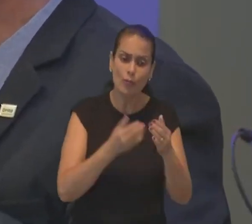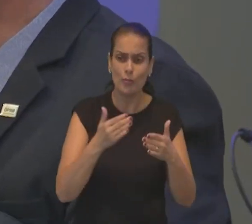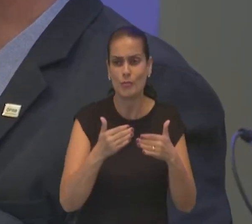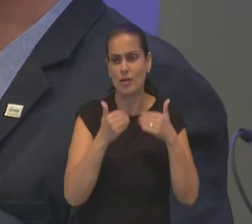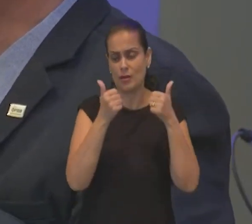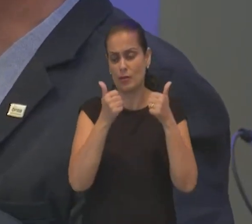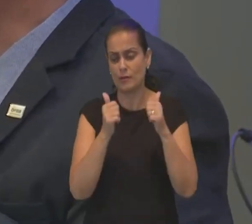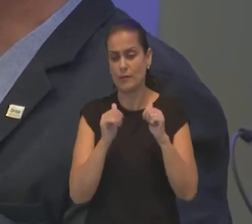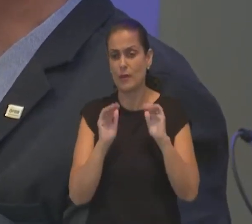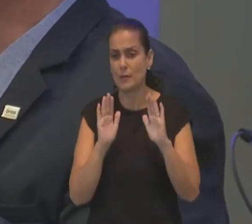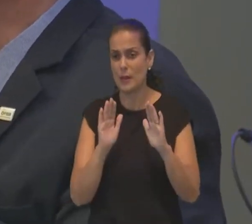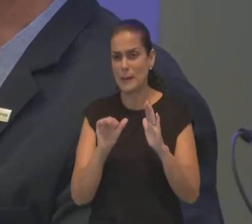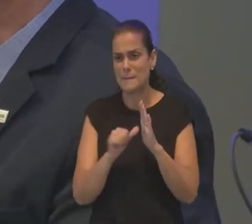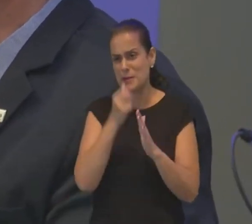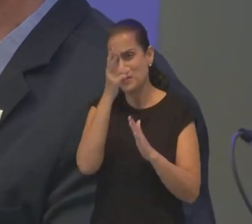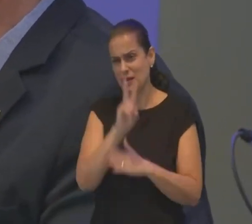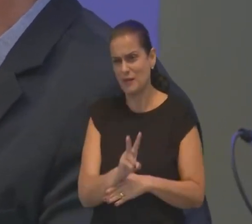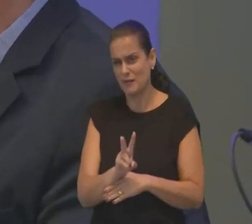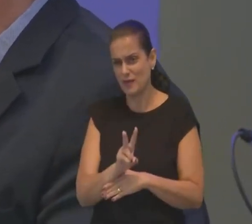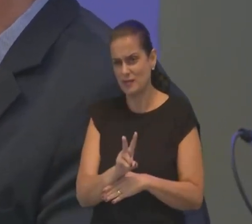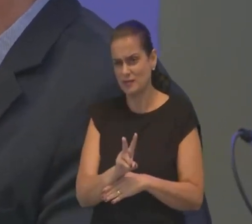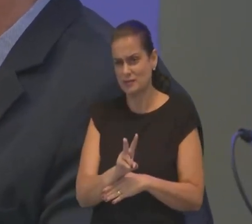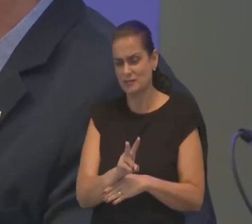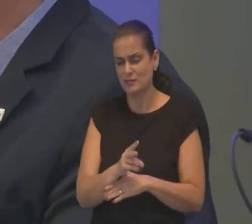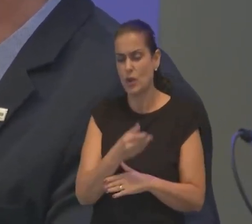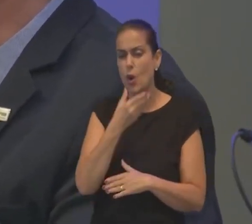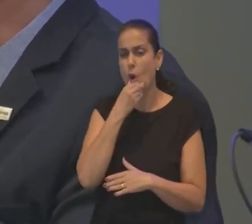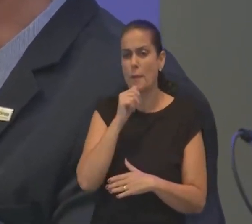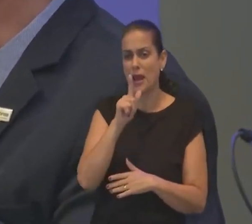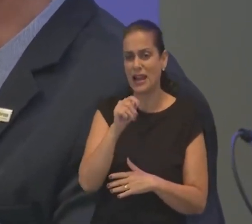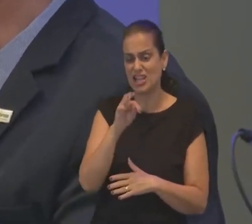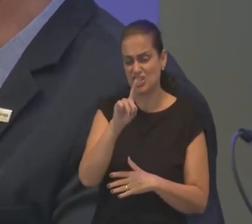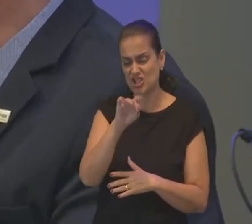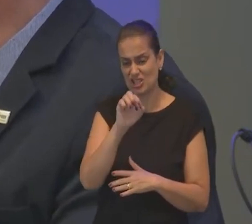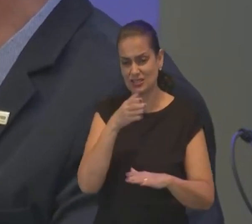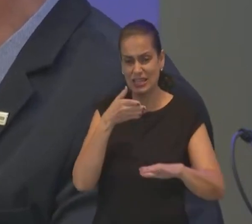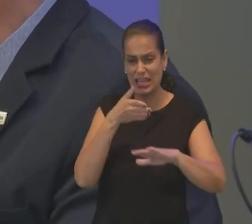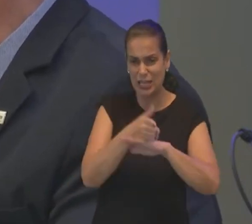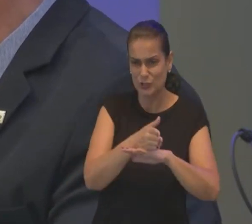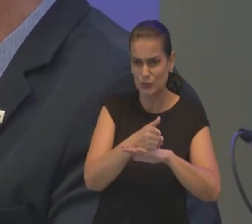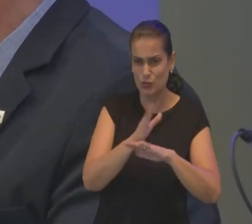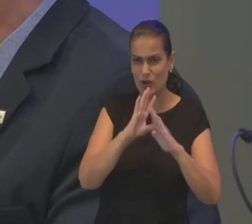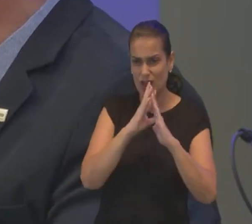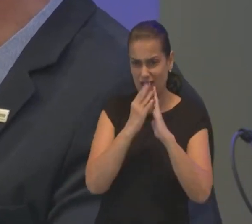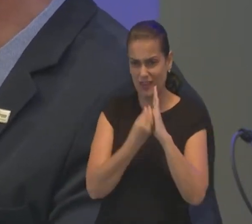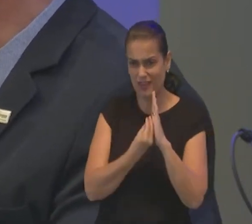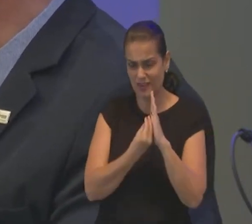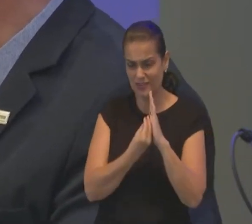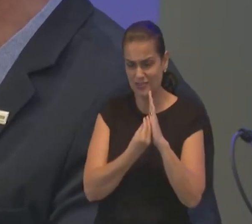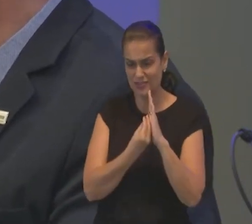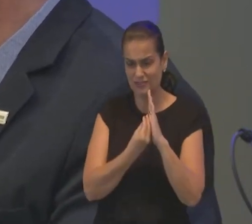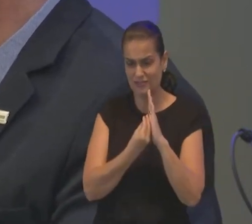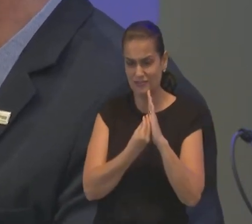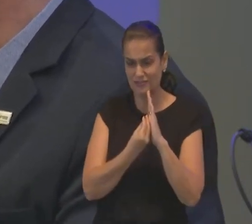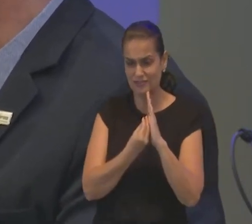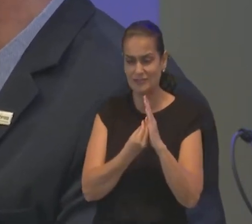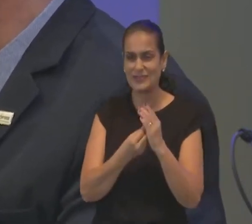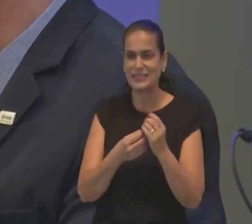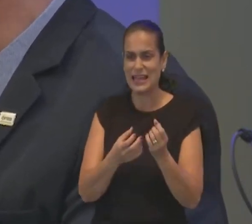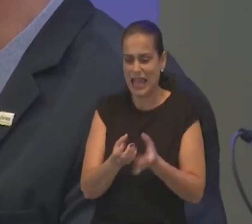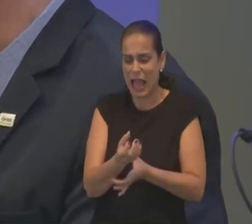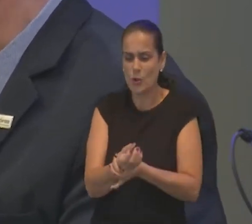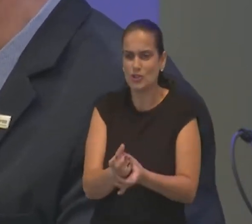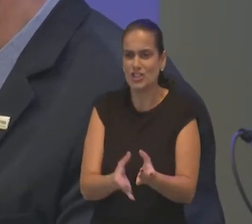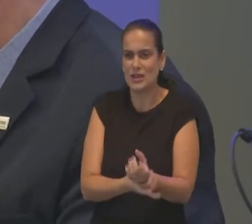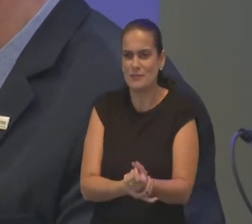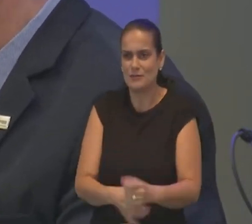Meus irmãos, uma das primeiras vezes que Alexandre entrou dentro de uma igreja evangélica, Alexandre entrou algemado com a mão